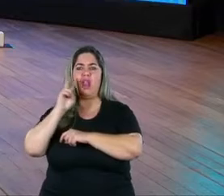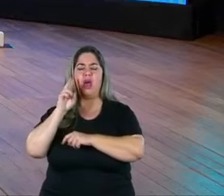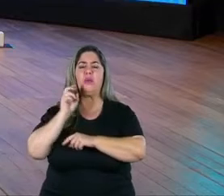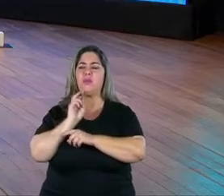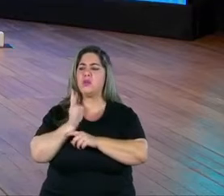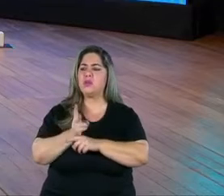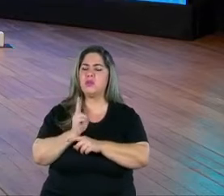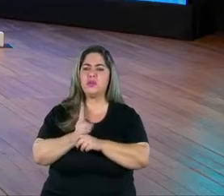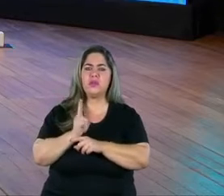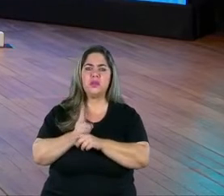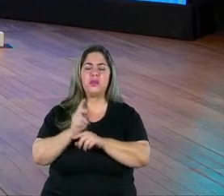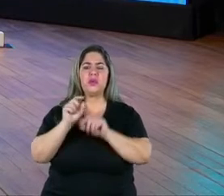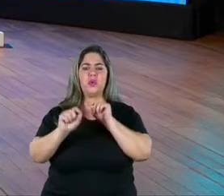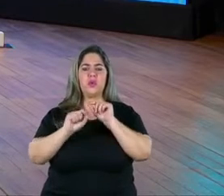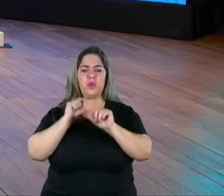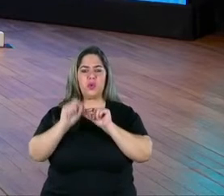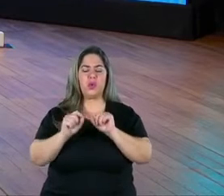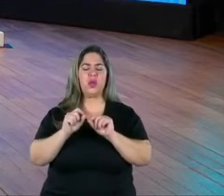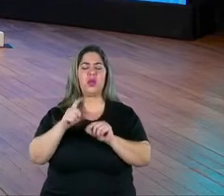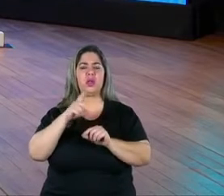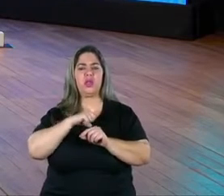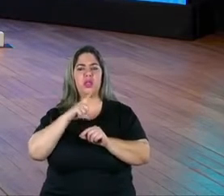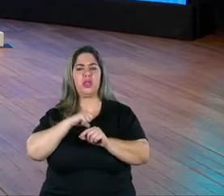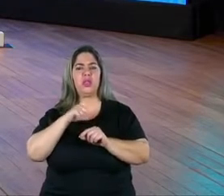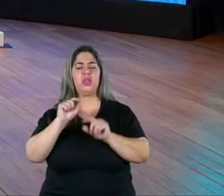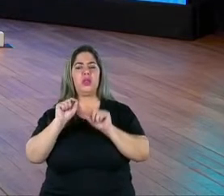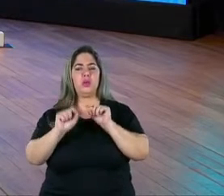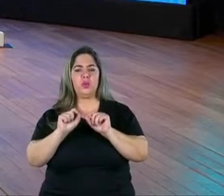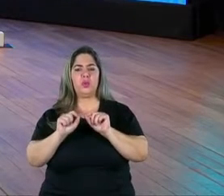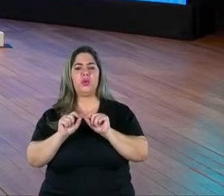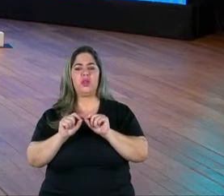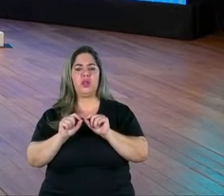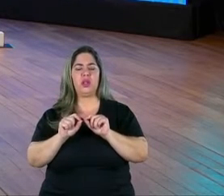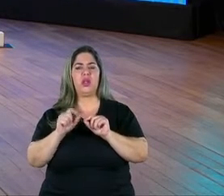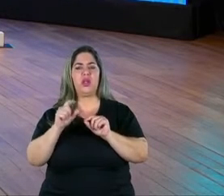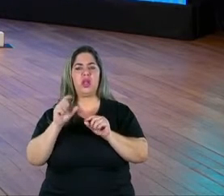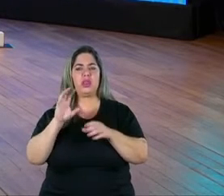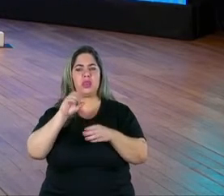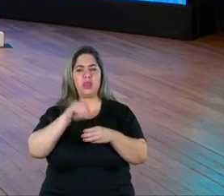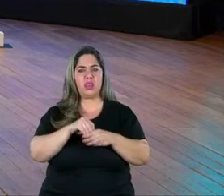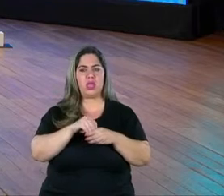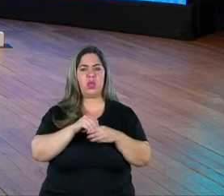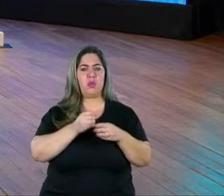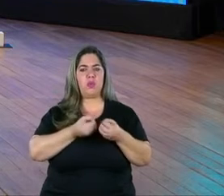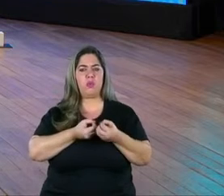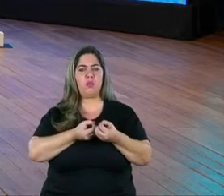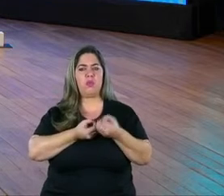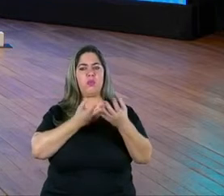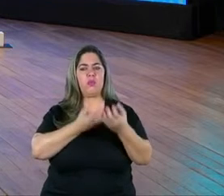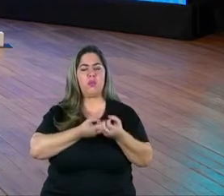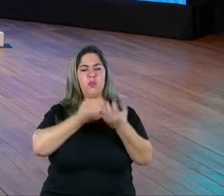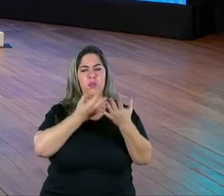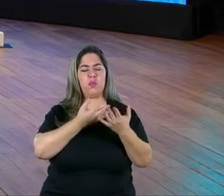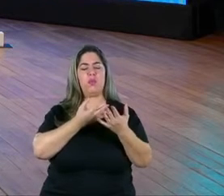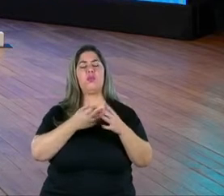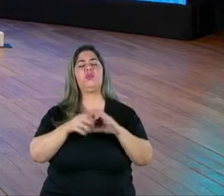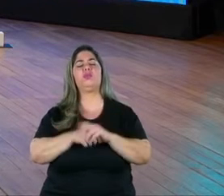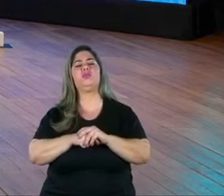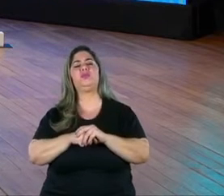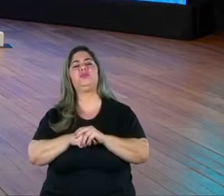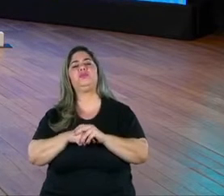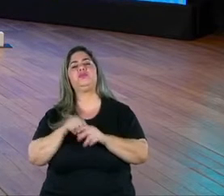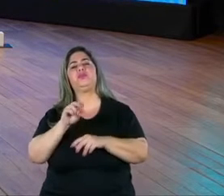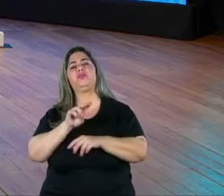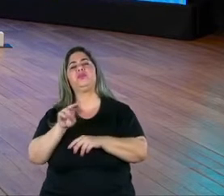em conferências, em artigos de jornal, faz parte de um poema do poeta espanhol Antônio